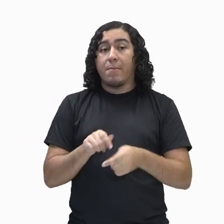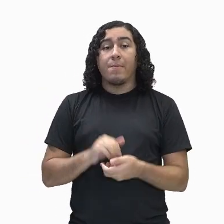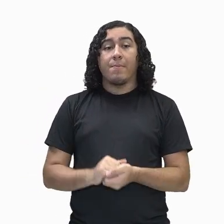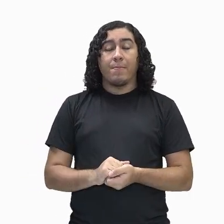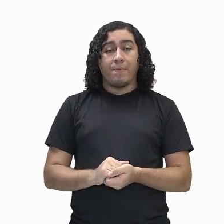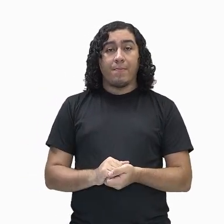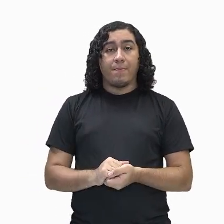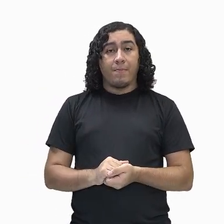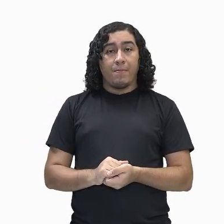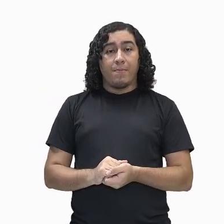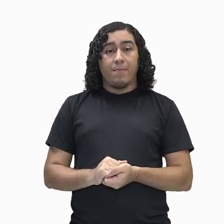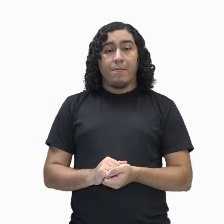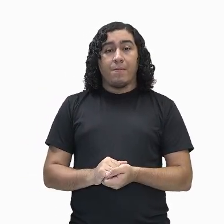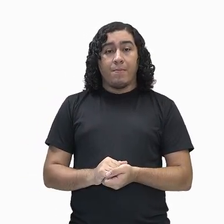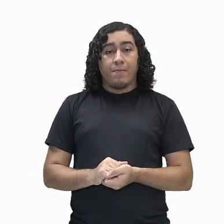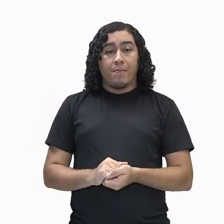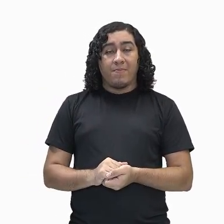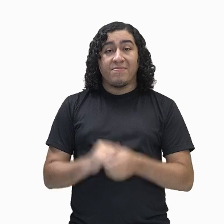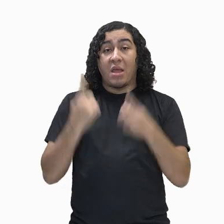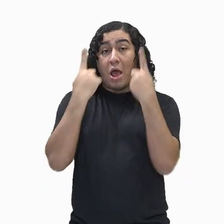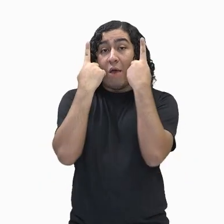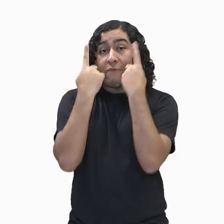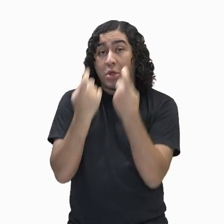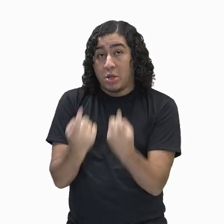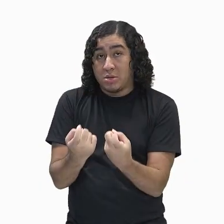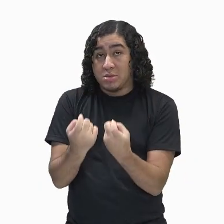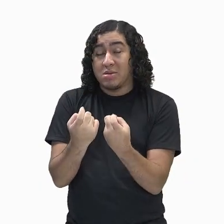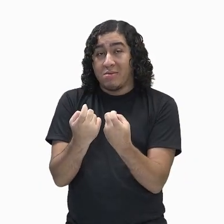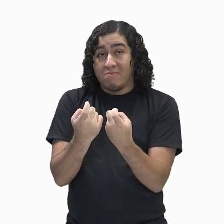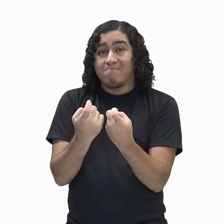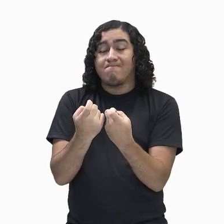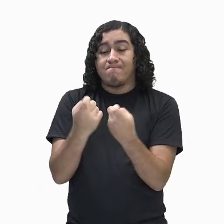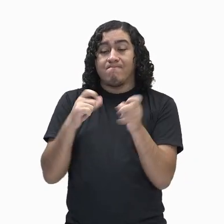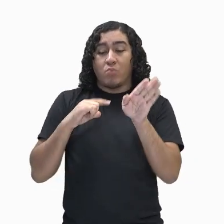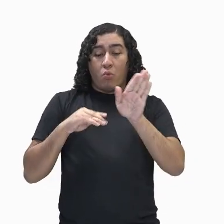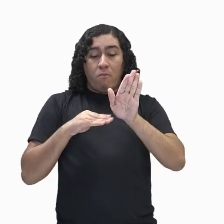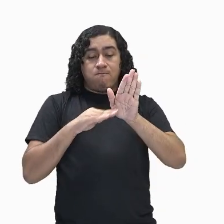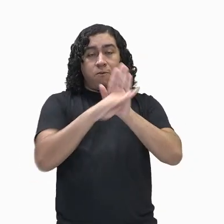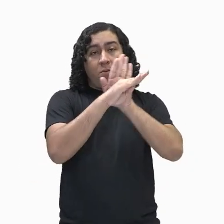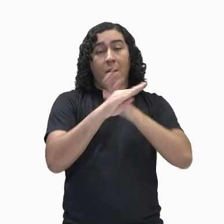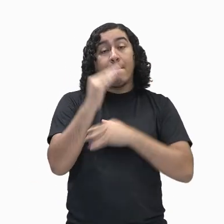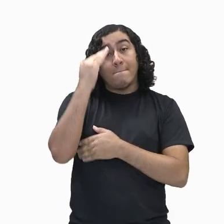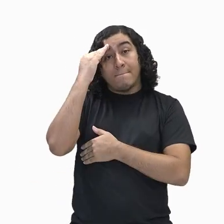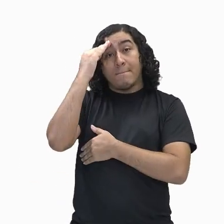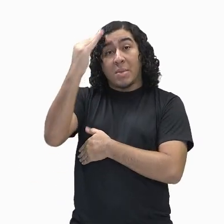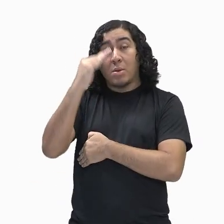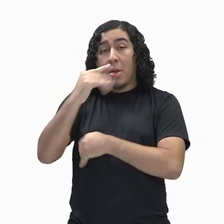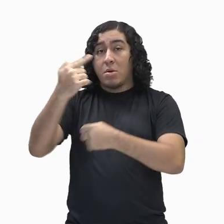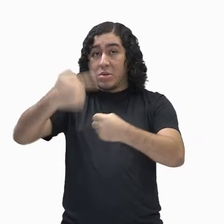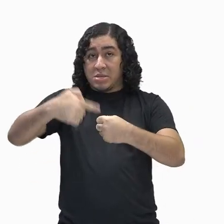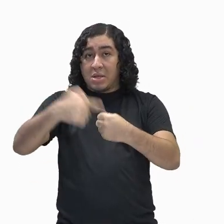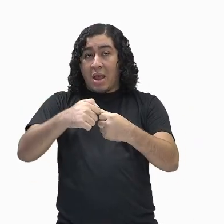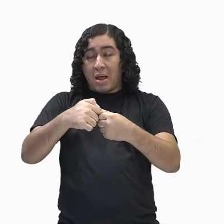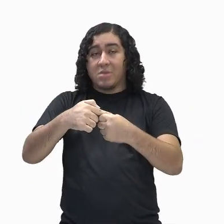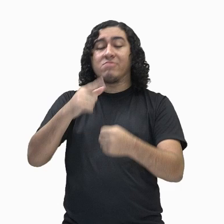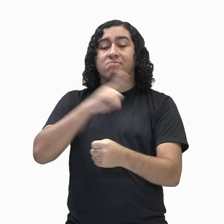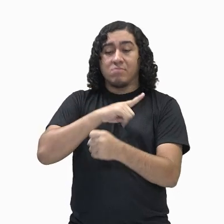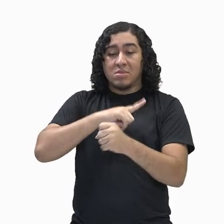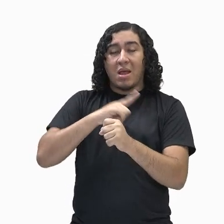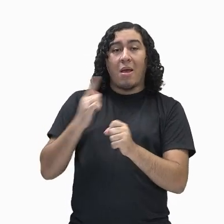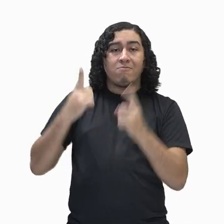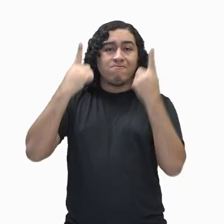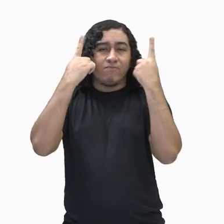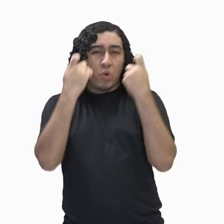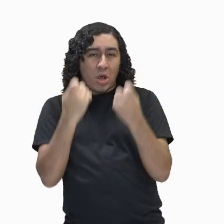o aumento da violência. A violência, principalmente urbana, ela aumenta, é uma